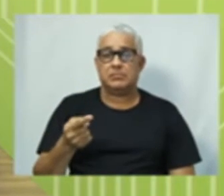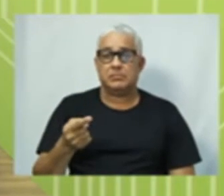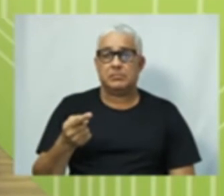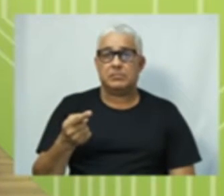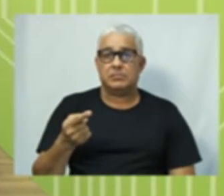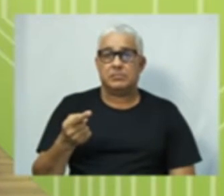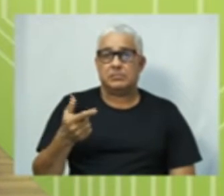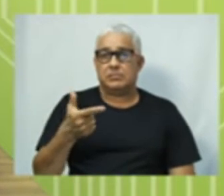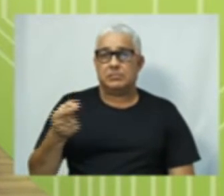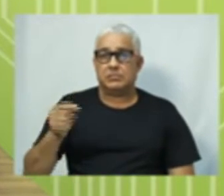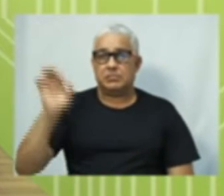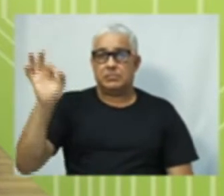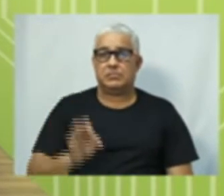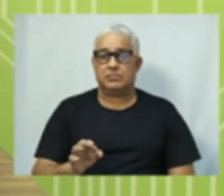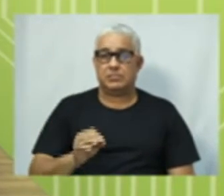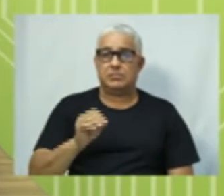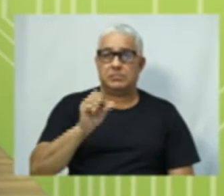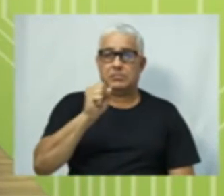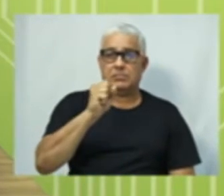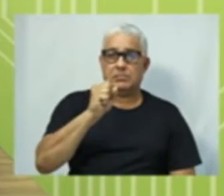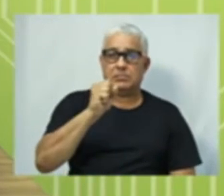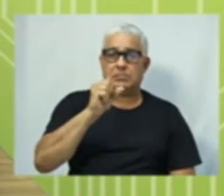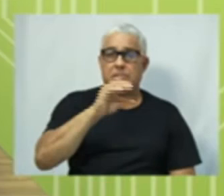1,20%. Na CSL,